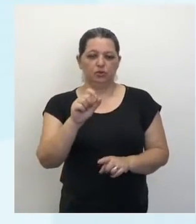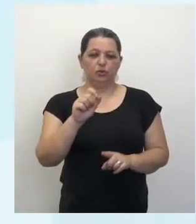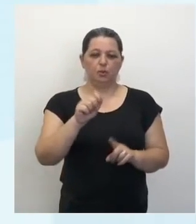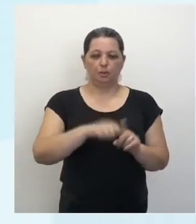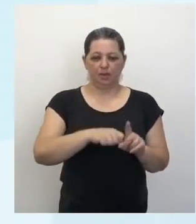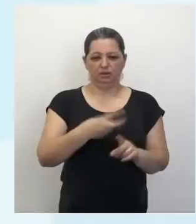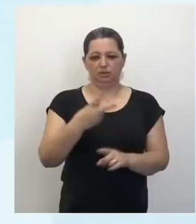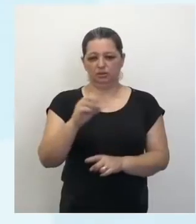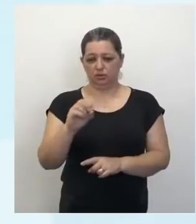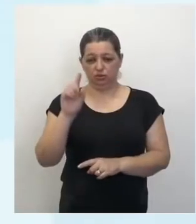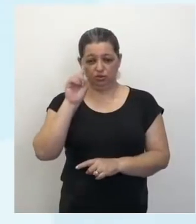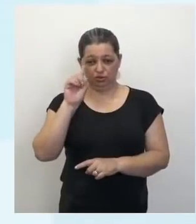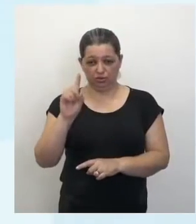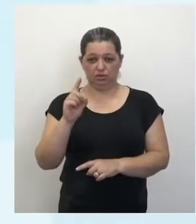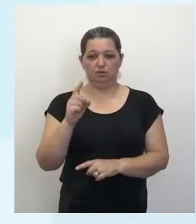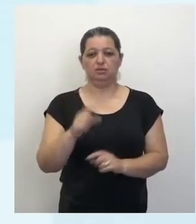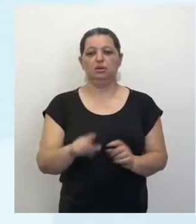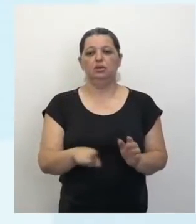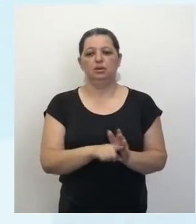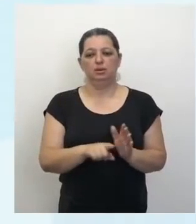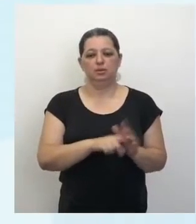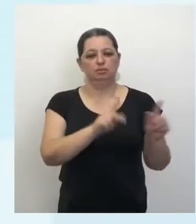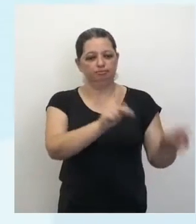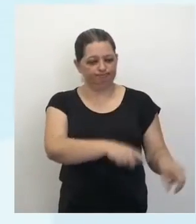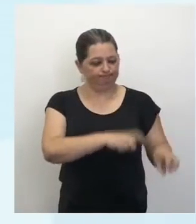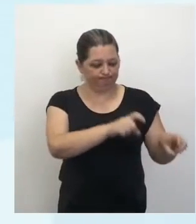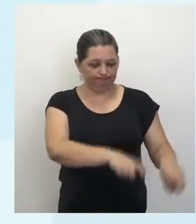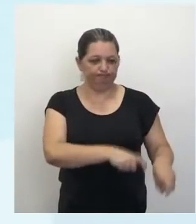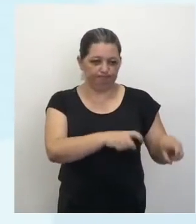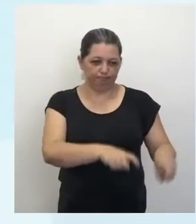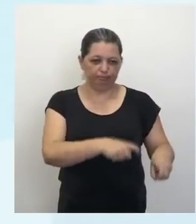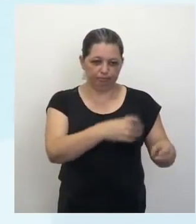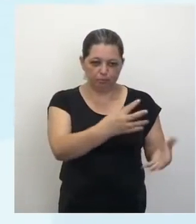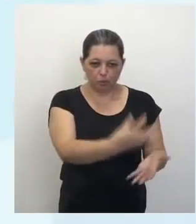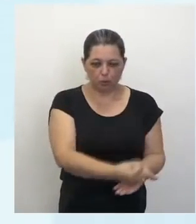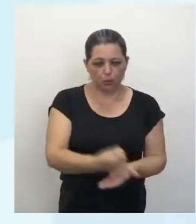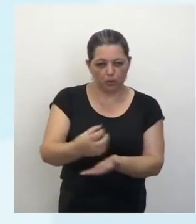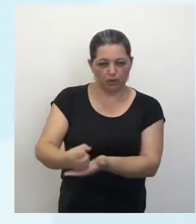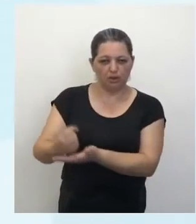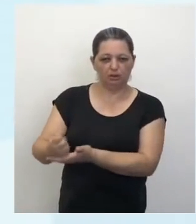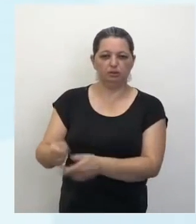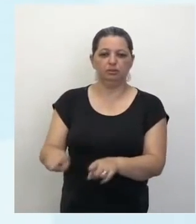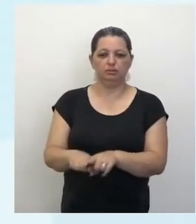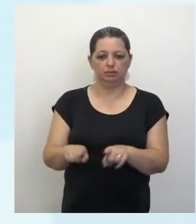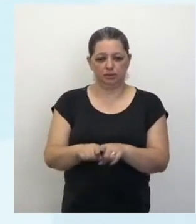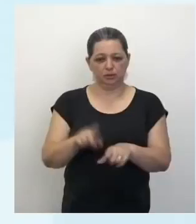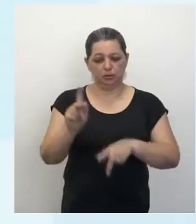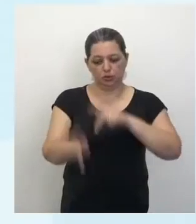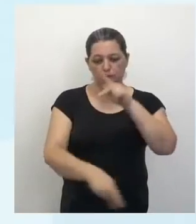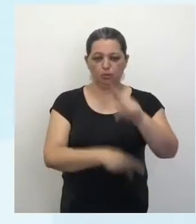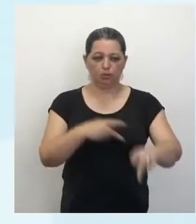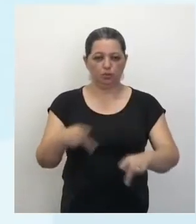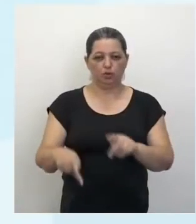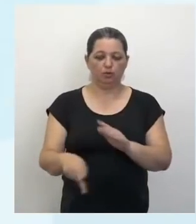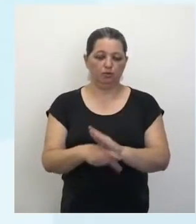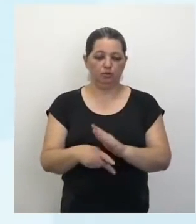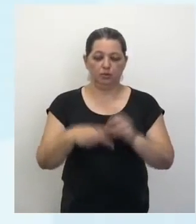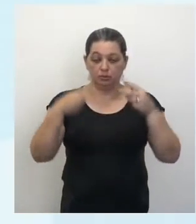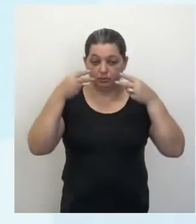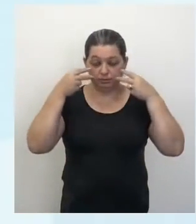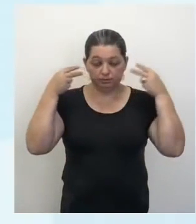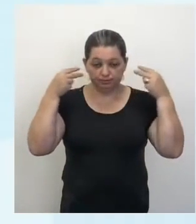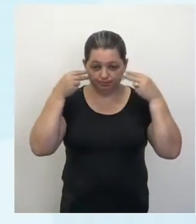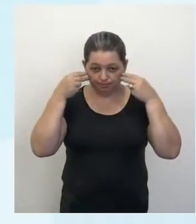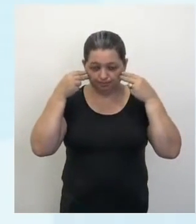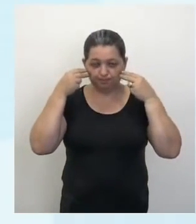Estava ligado aos eventos agrícolas, plantio e colheita, realizados pelos maias. Os dois calendários